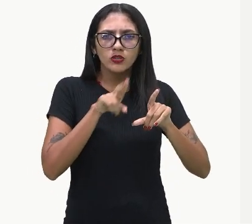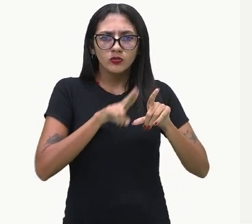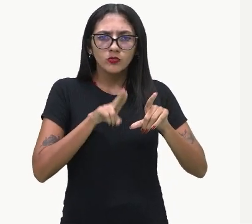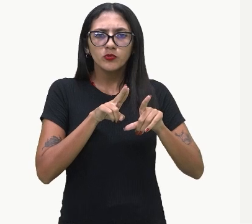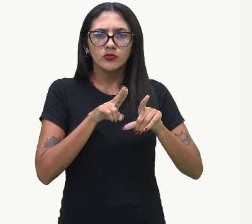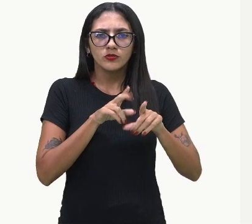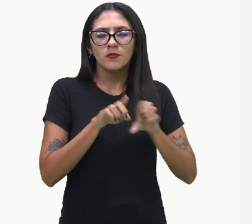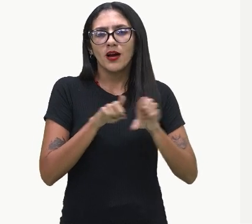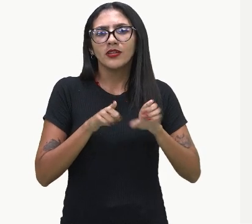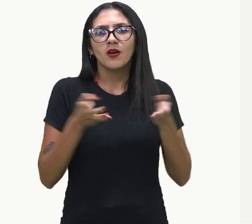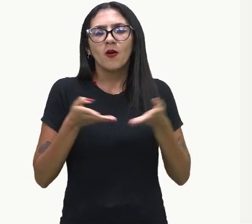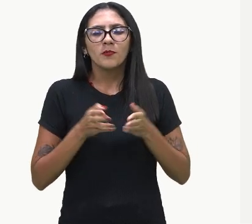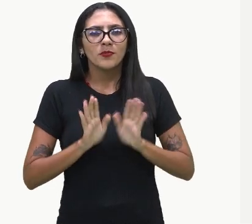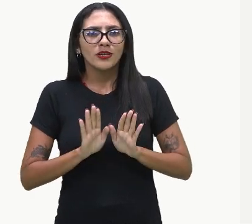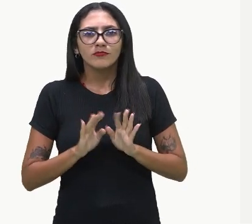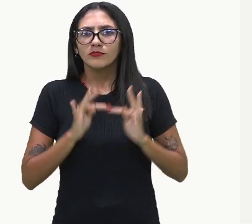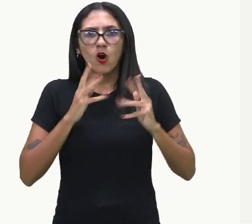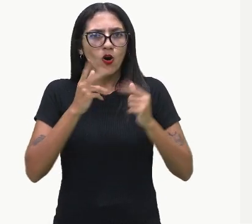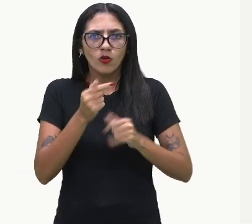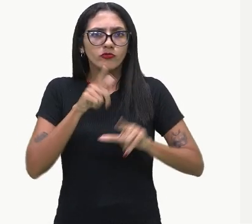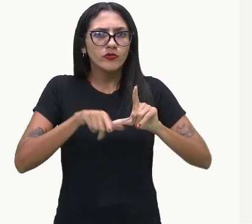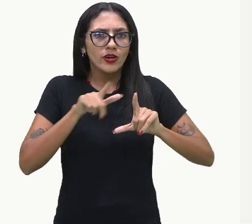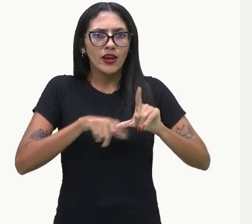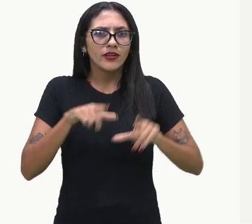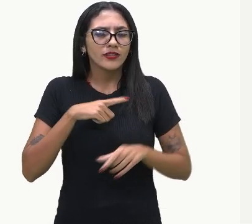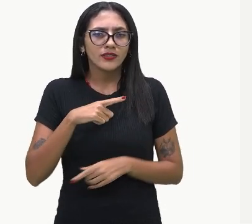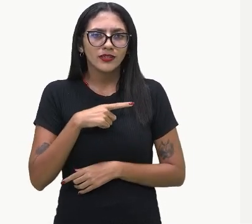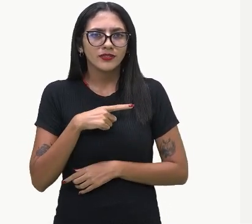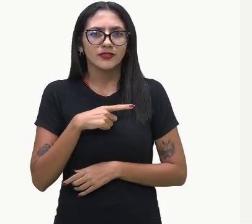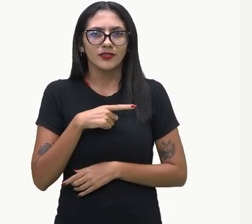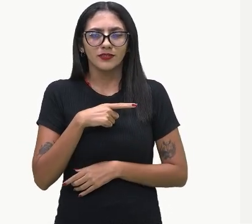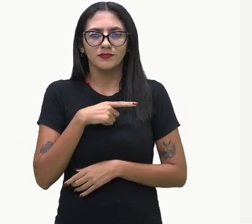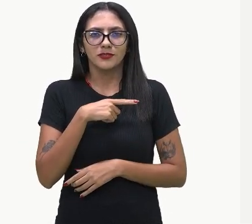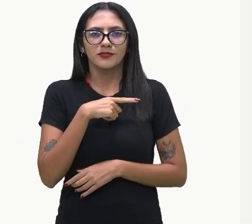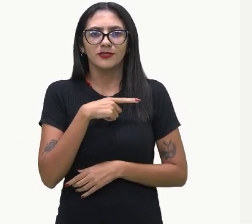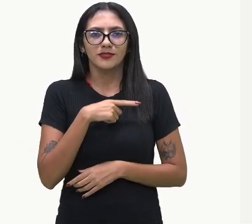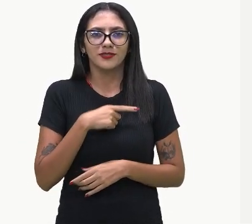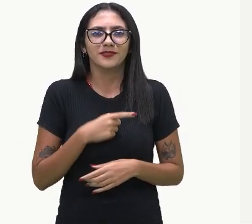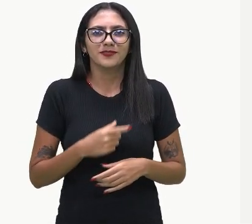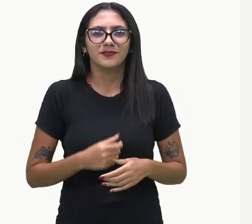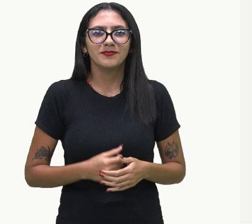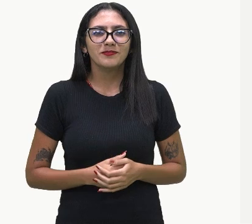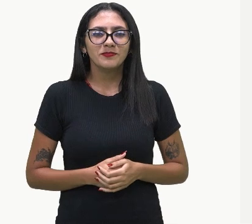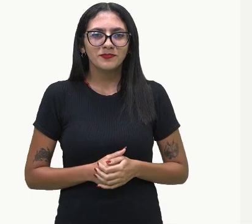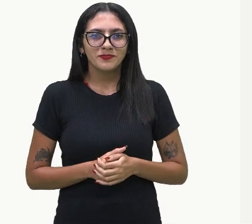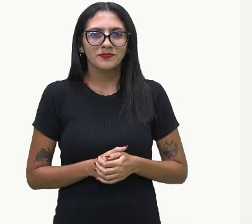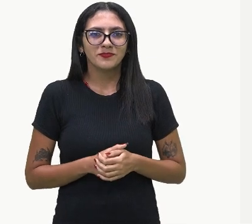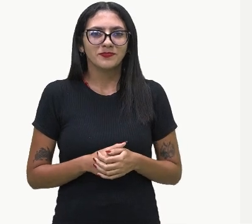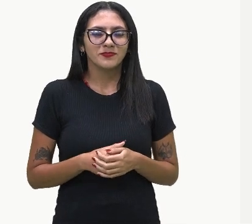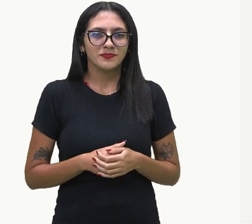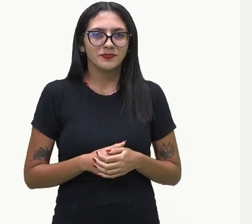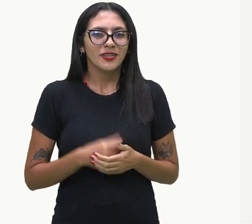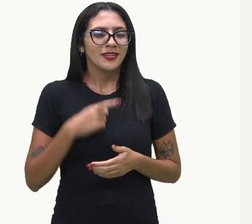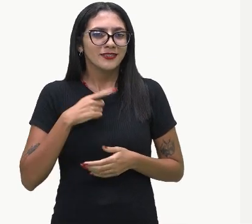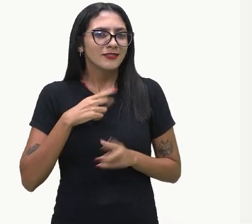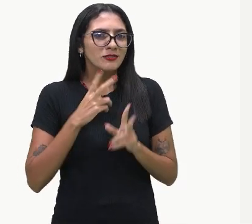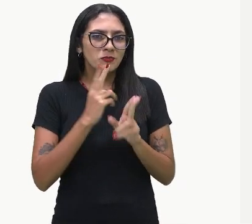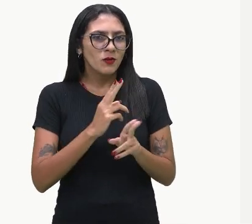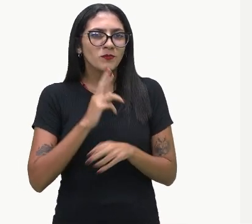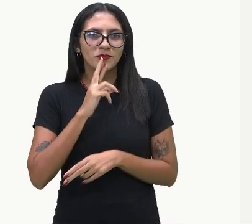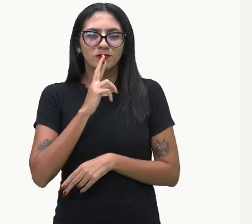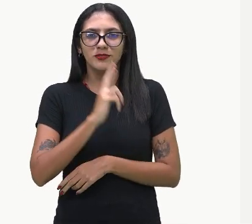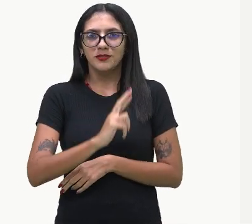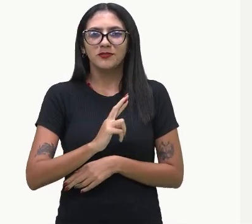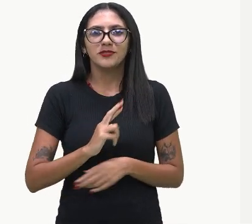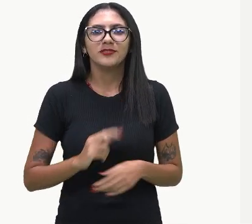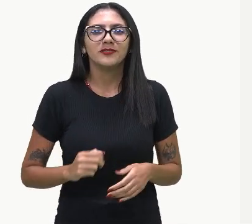agora lascou tudo, porque todos têm letra. Tem problema não. Por onde vocês começarem, vai chegar no mesmo resultado. Tá bom?